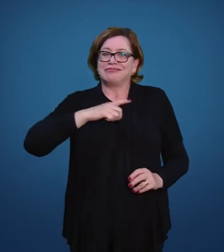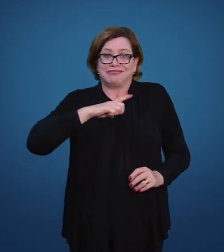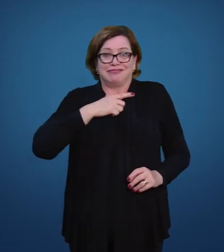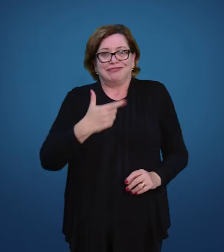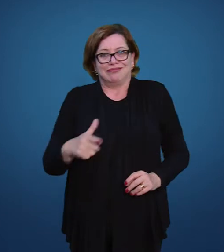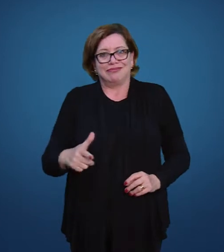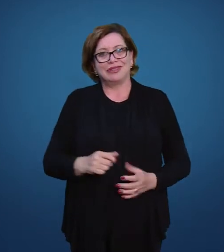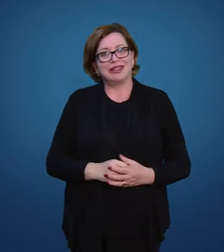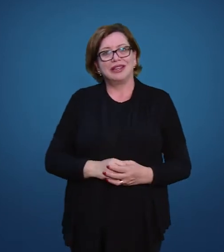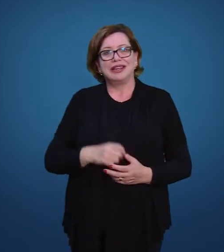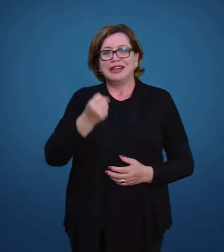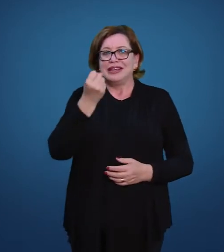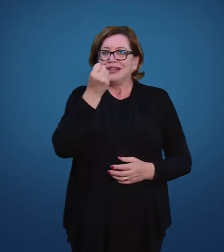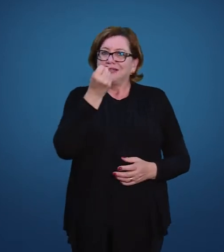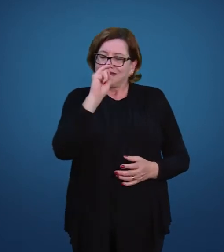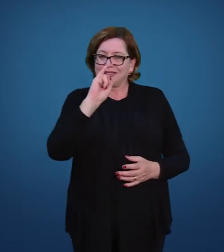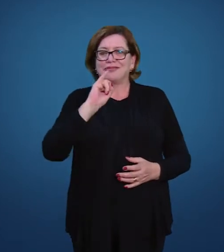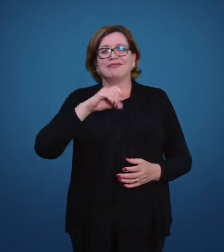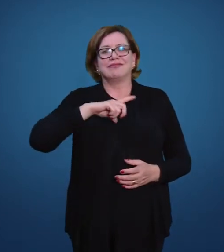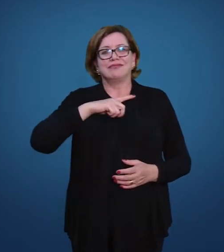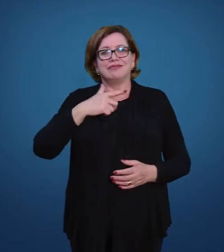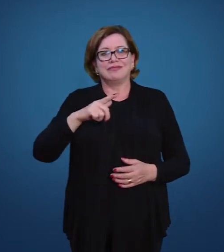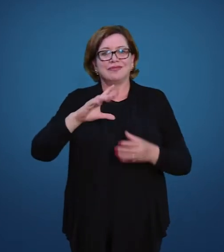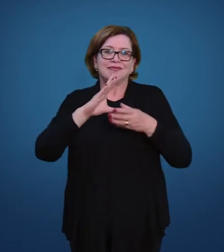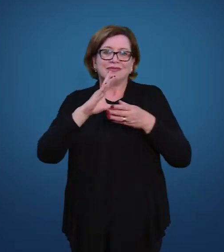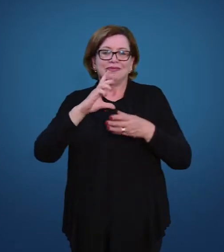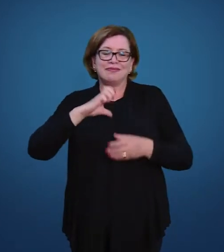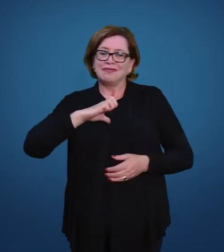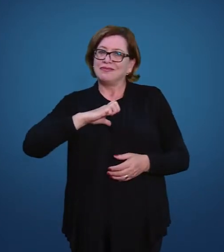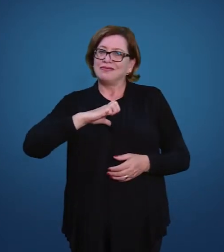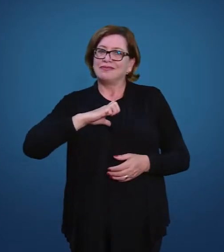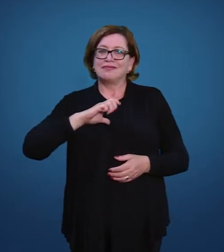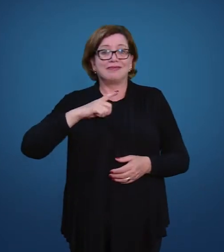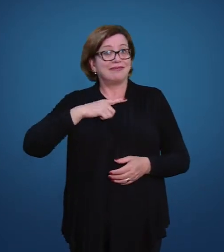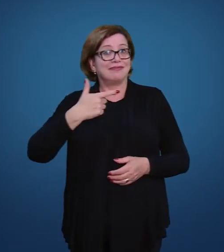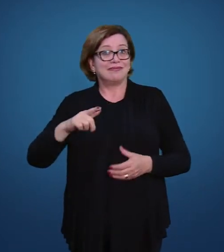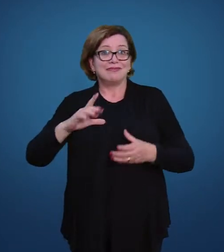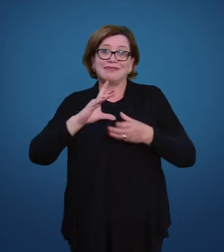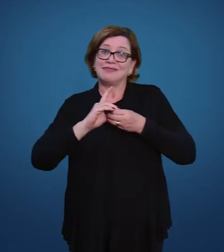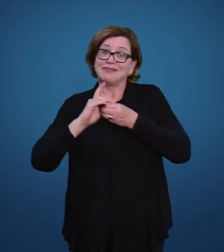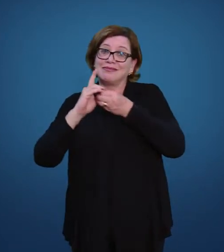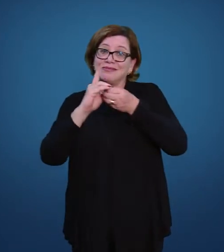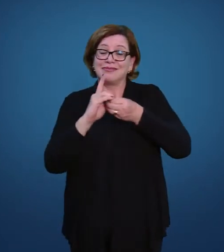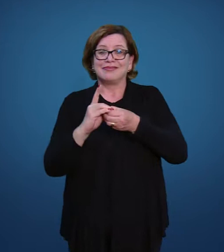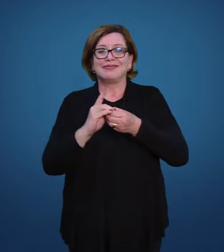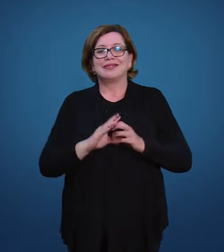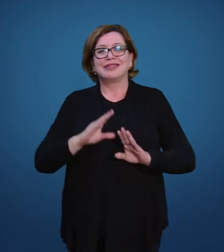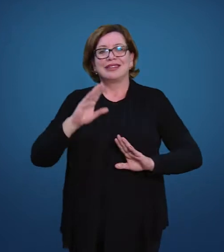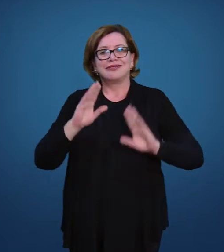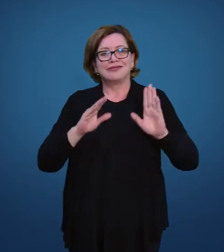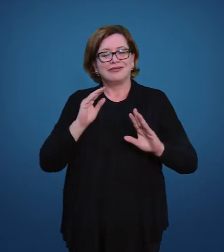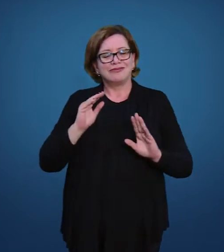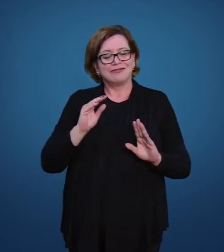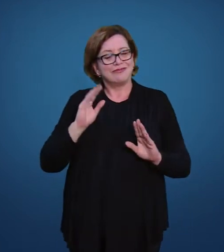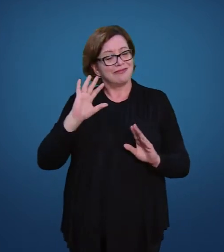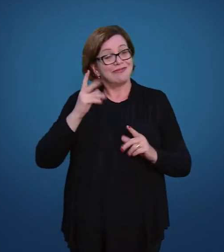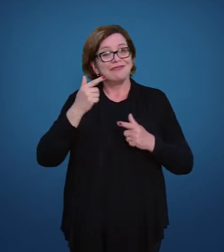sem ética. Talvez esteja aí a grande dificuldade e o grande problema da nossa democracia. Nós somos uma